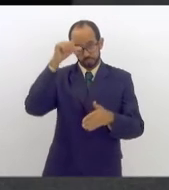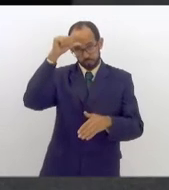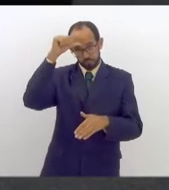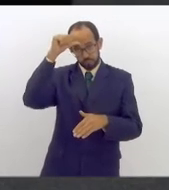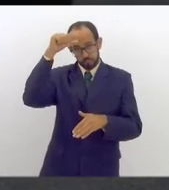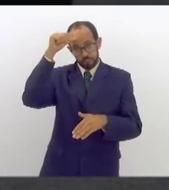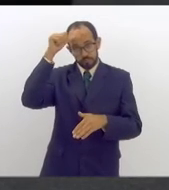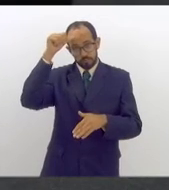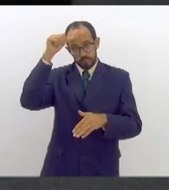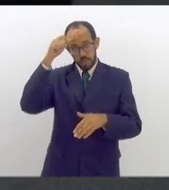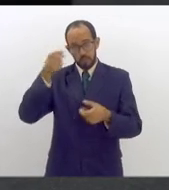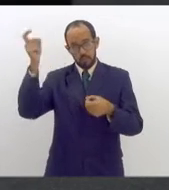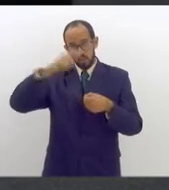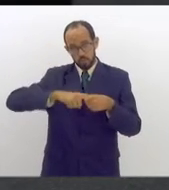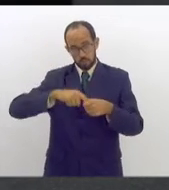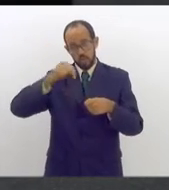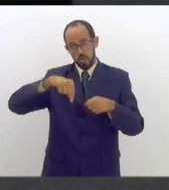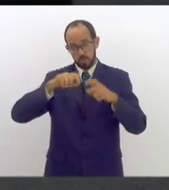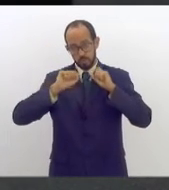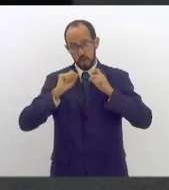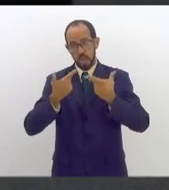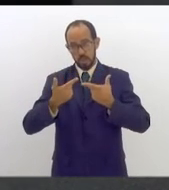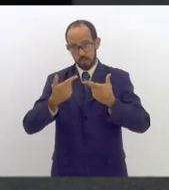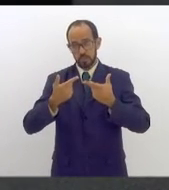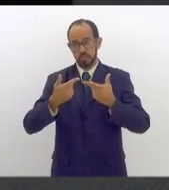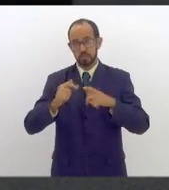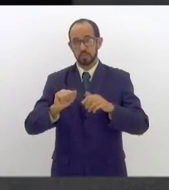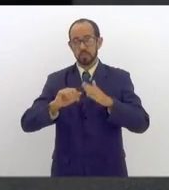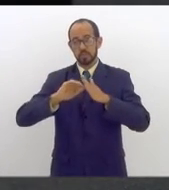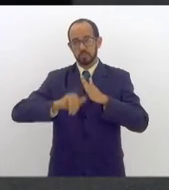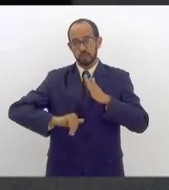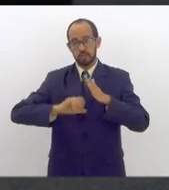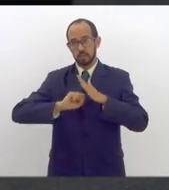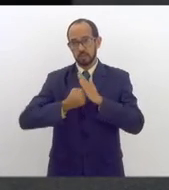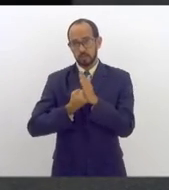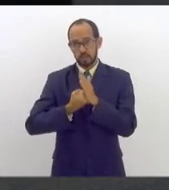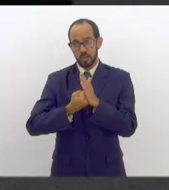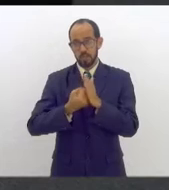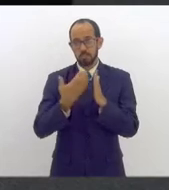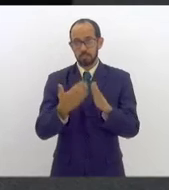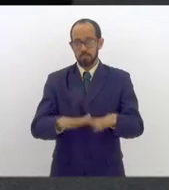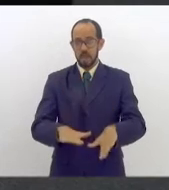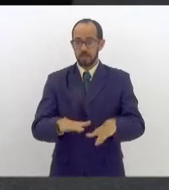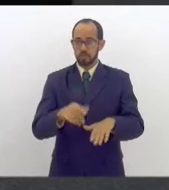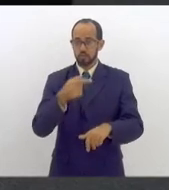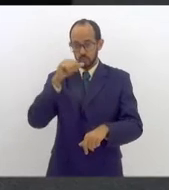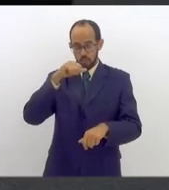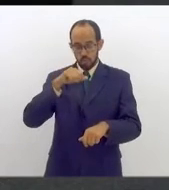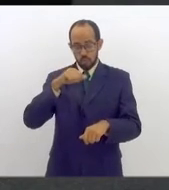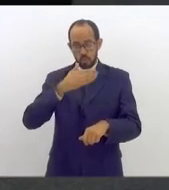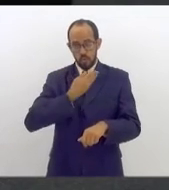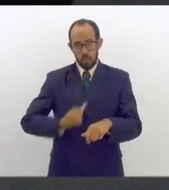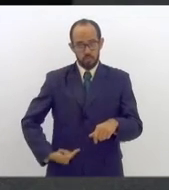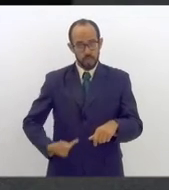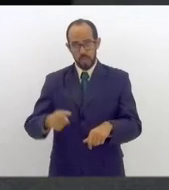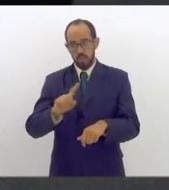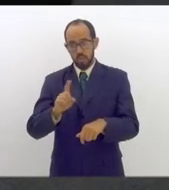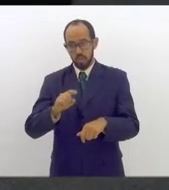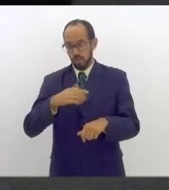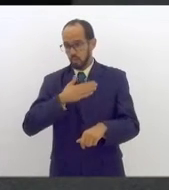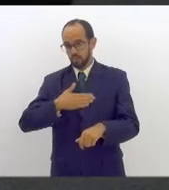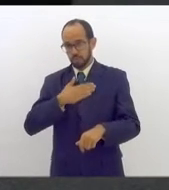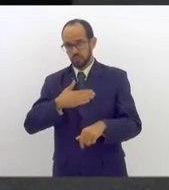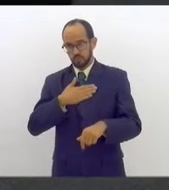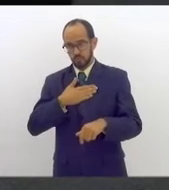governador, retornou a esta casa, o veto foi derrubado, mas o governo não se deu por satisfeito e entrou com uma ação